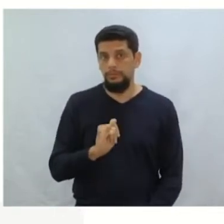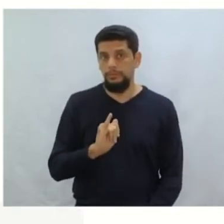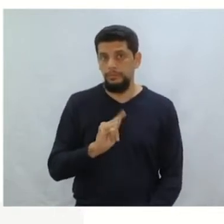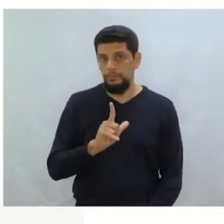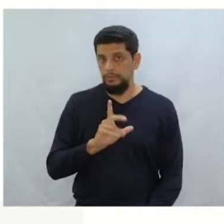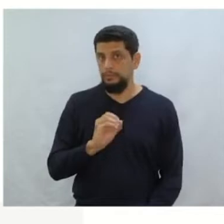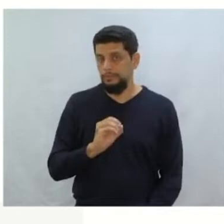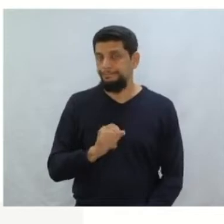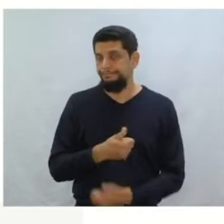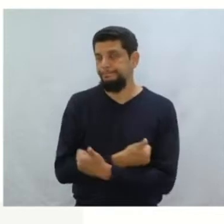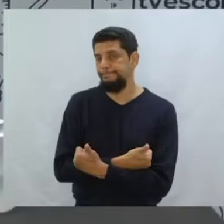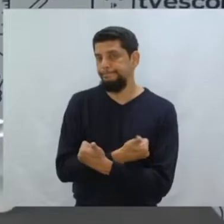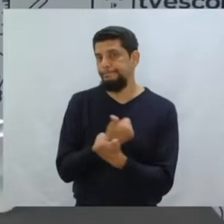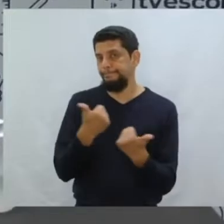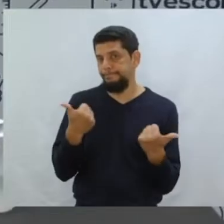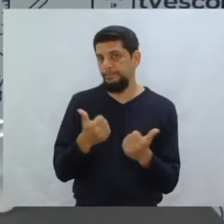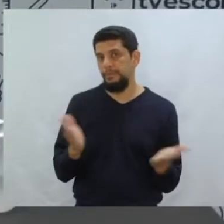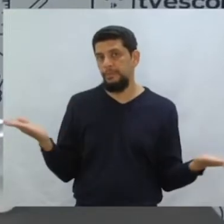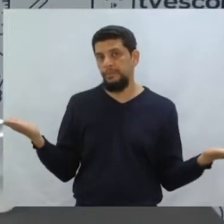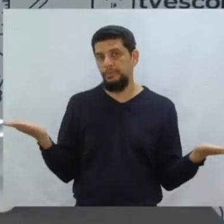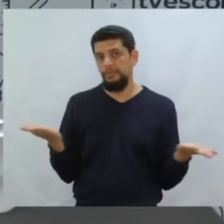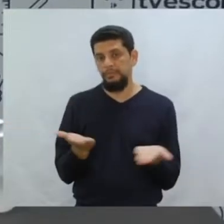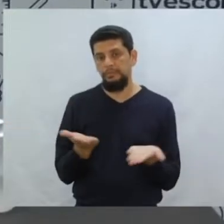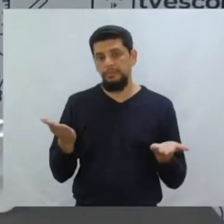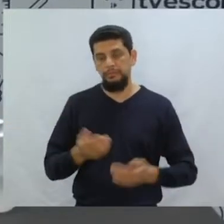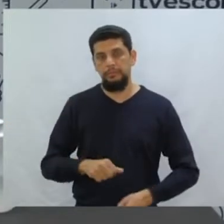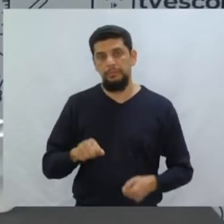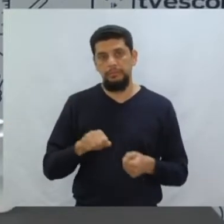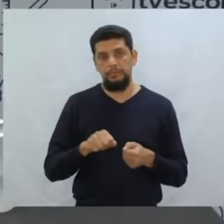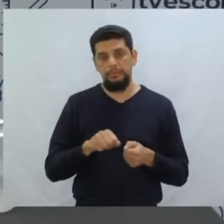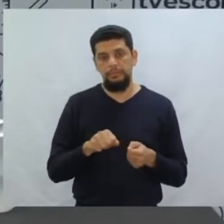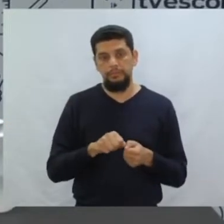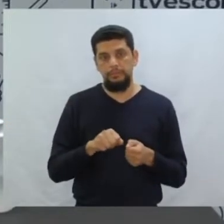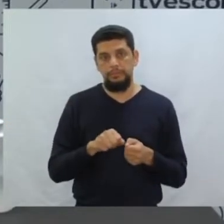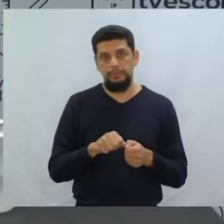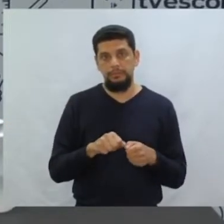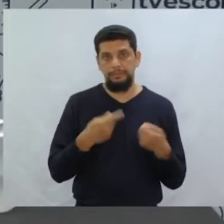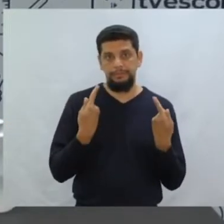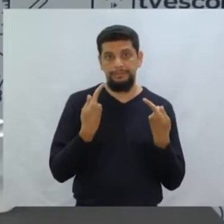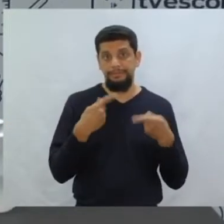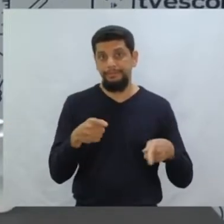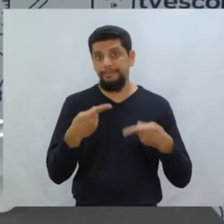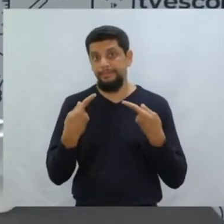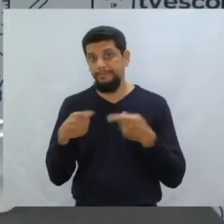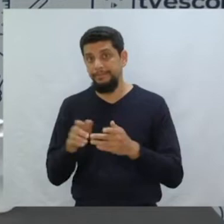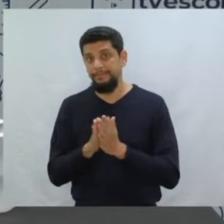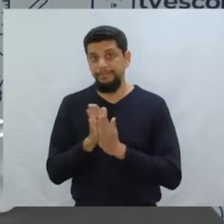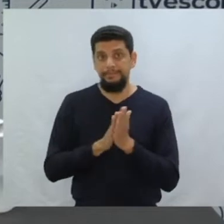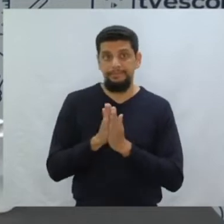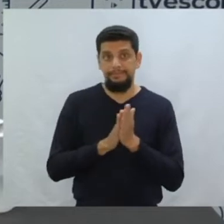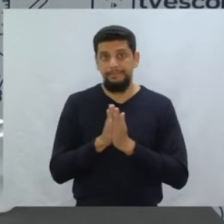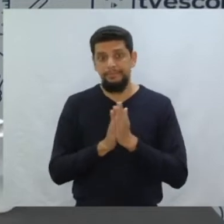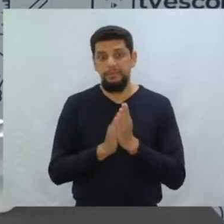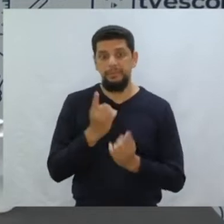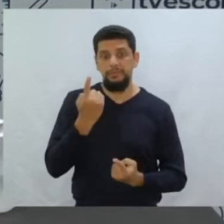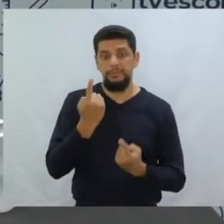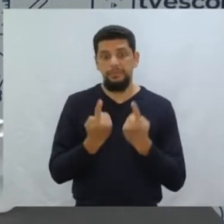quilogramas. Muito bem. Agora, nós vamos fazer um pequeno